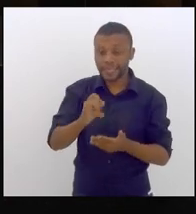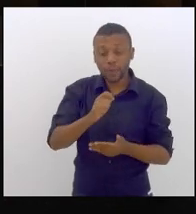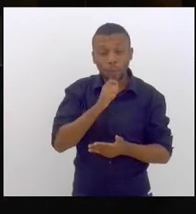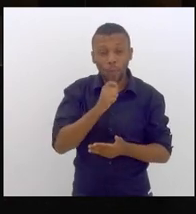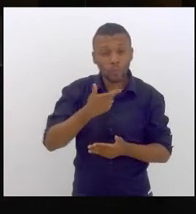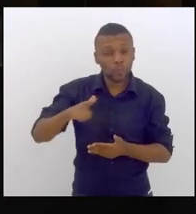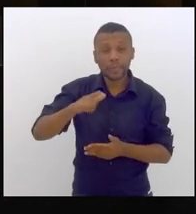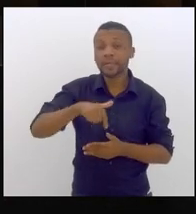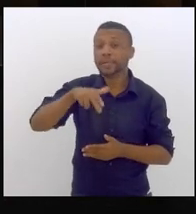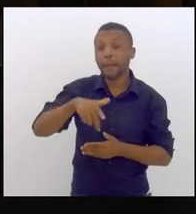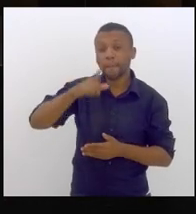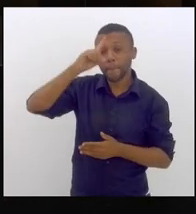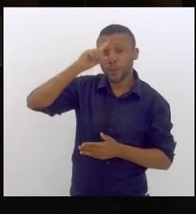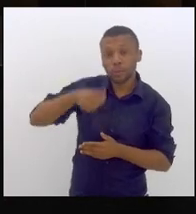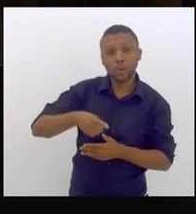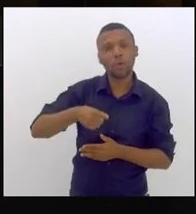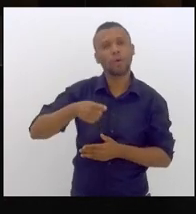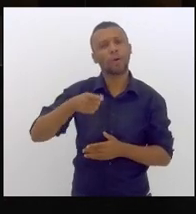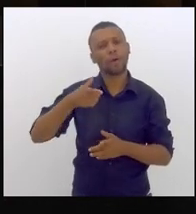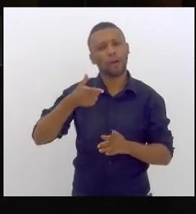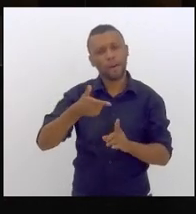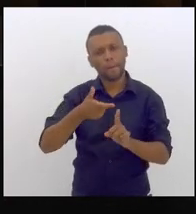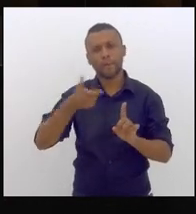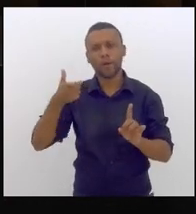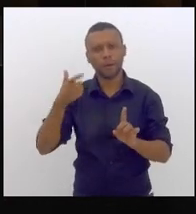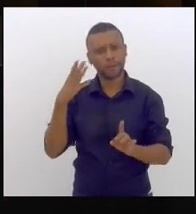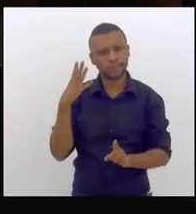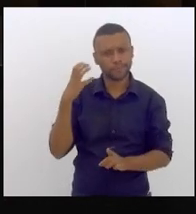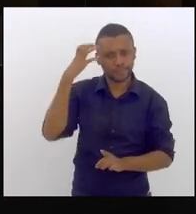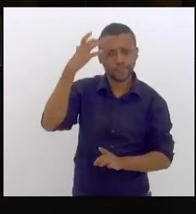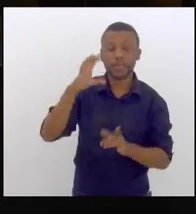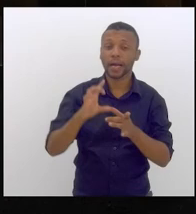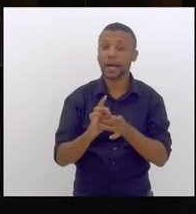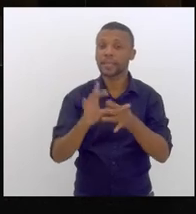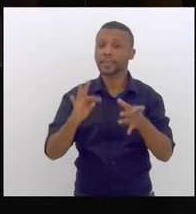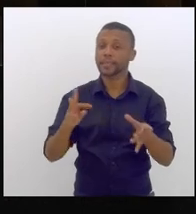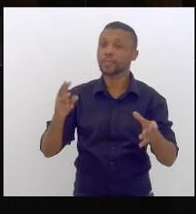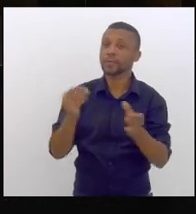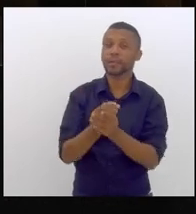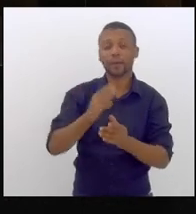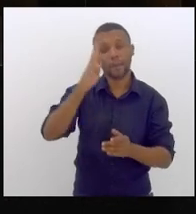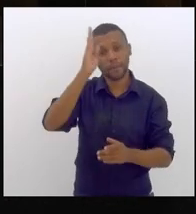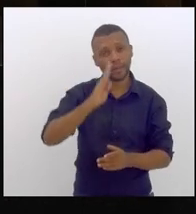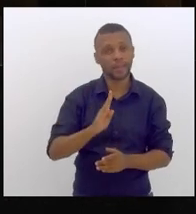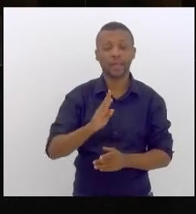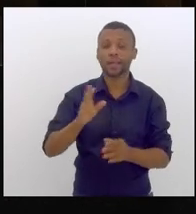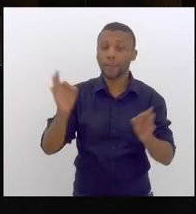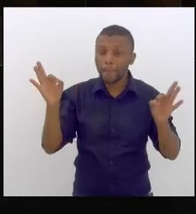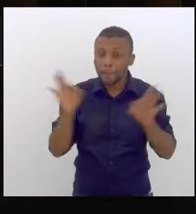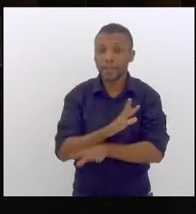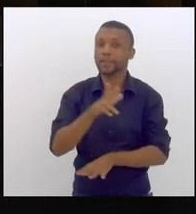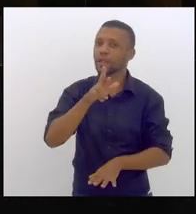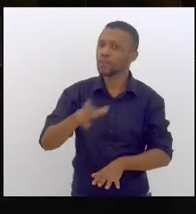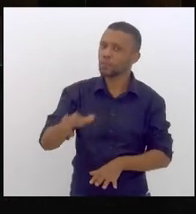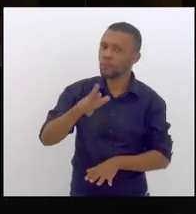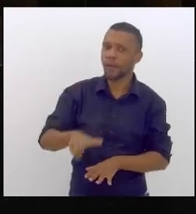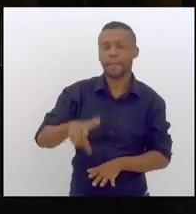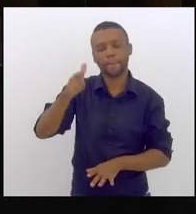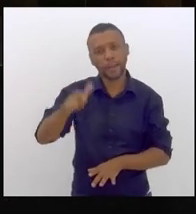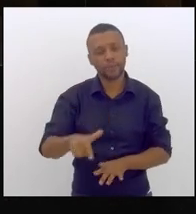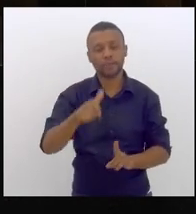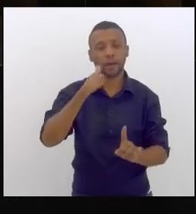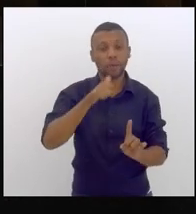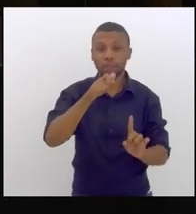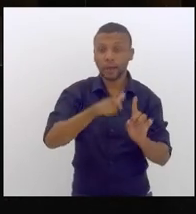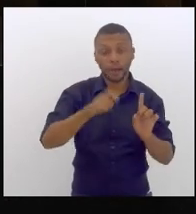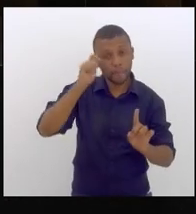soubermos quem mandou matar a Marielle, a democracia brasileira não será plena. Mais uma mulher preta que